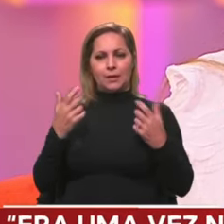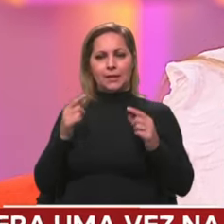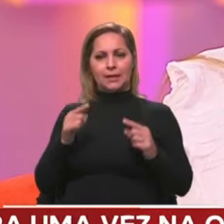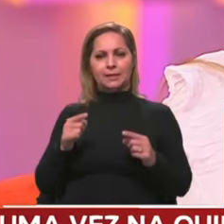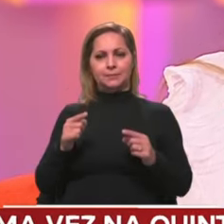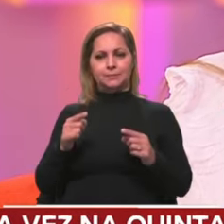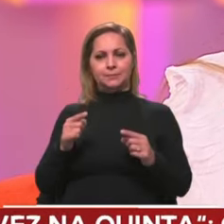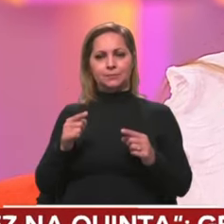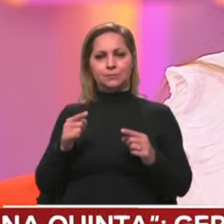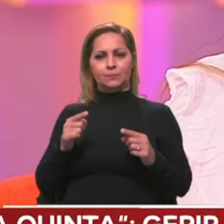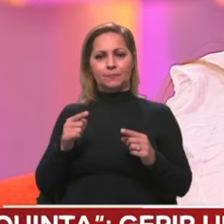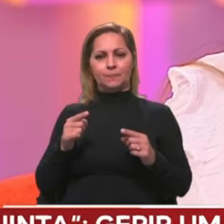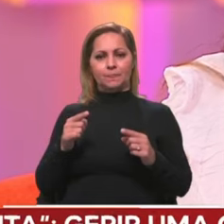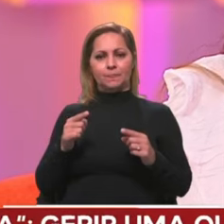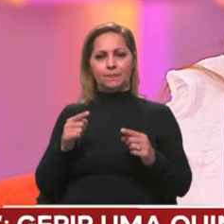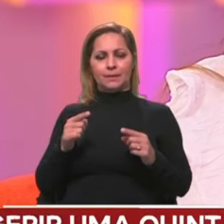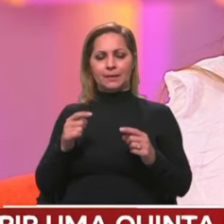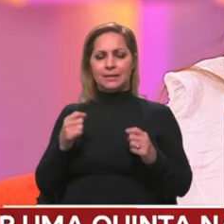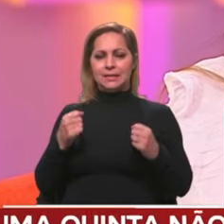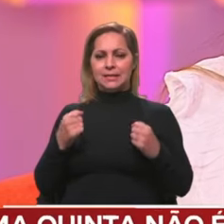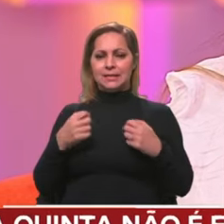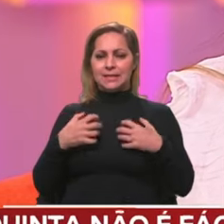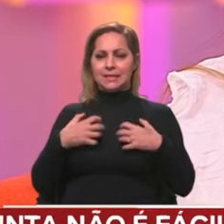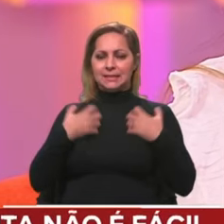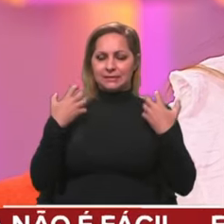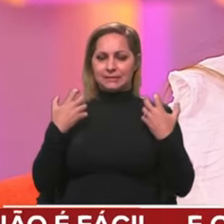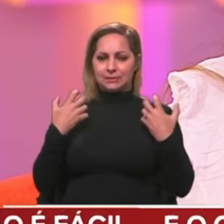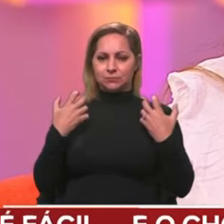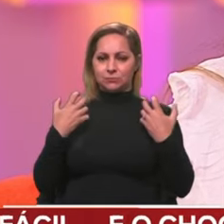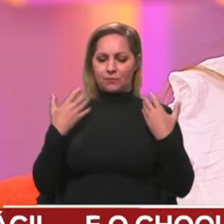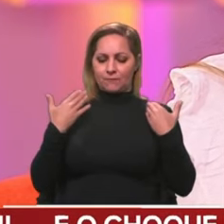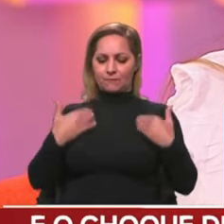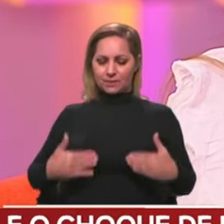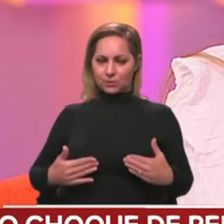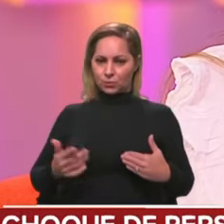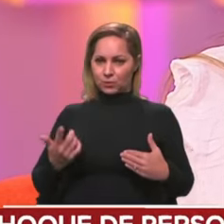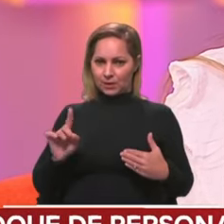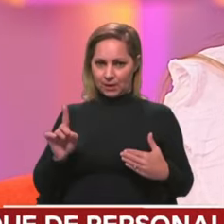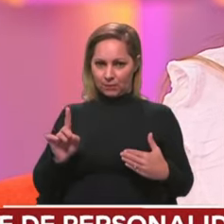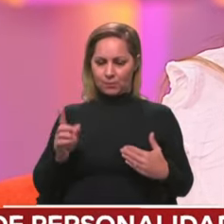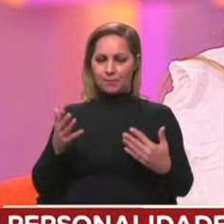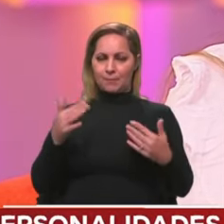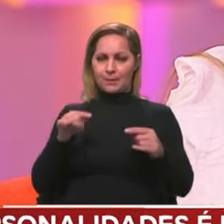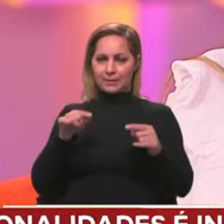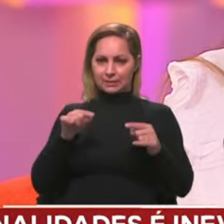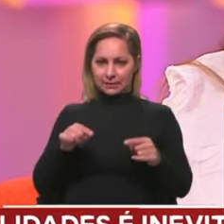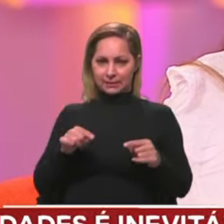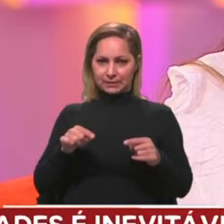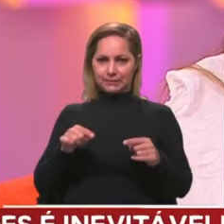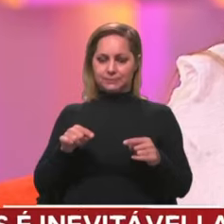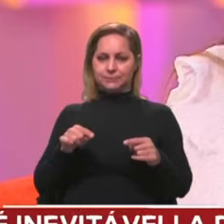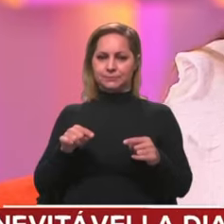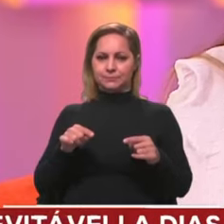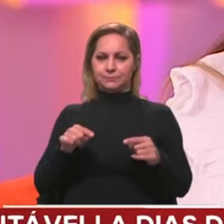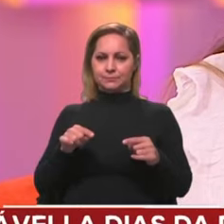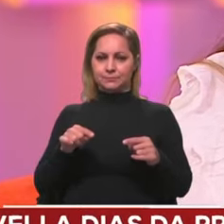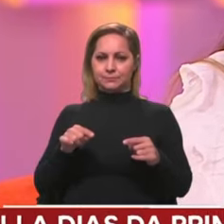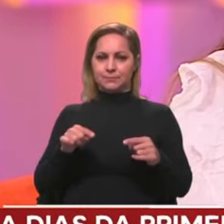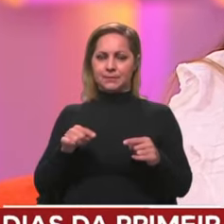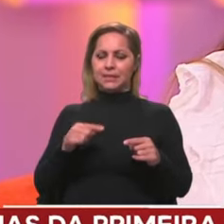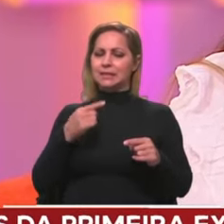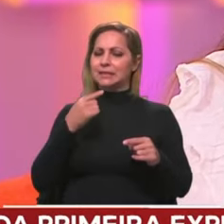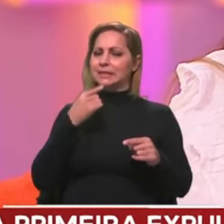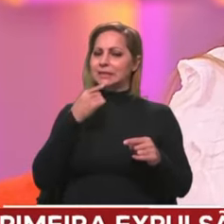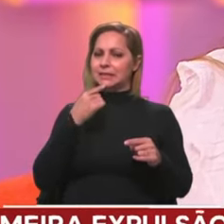ele não é agressivo H fisicamente mas ele faz que diz coisas